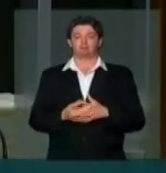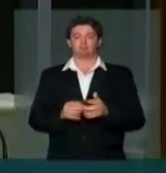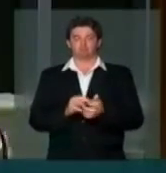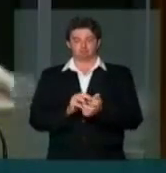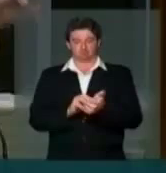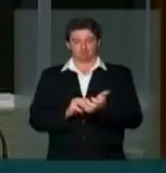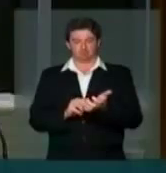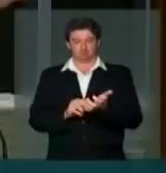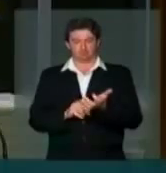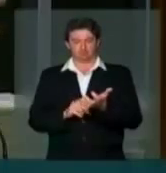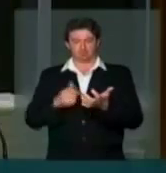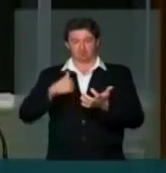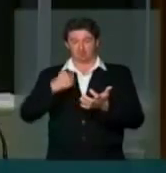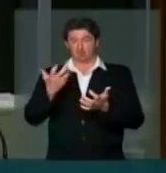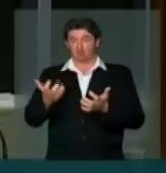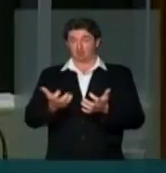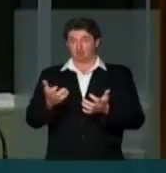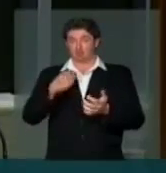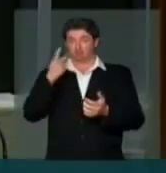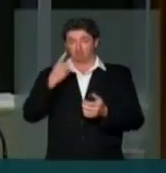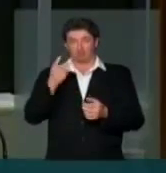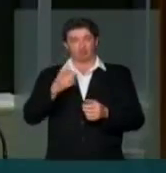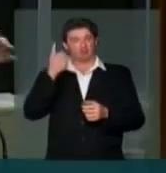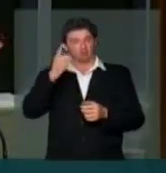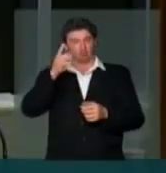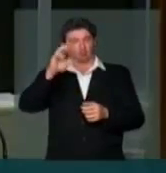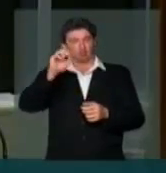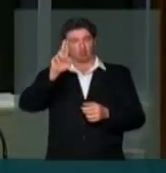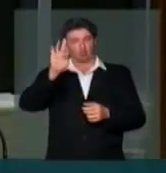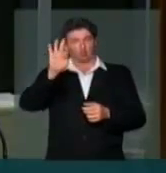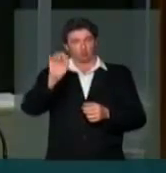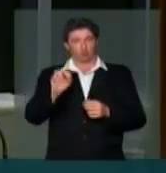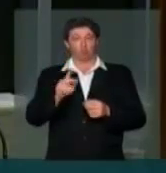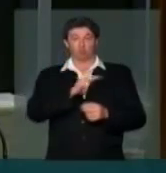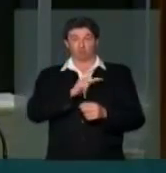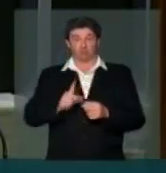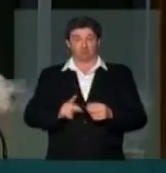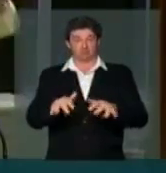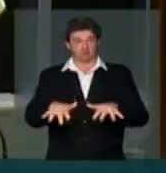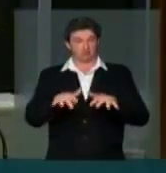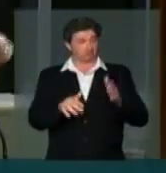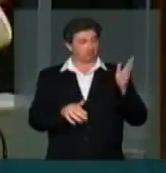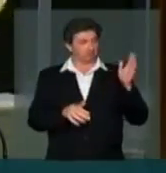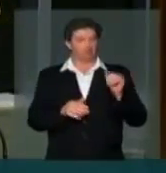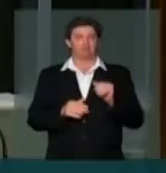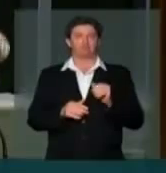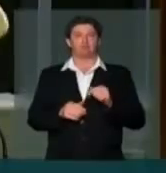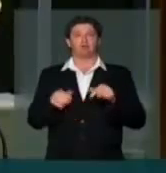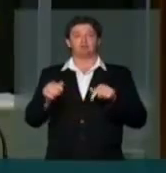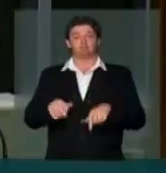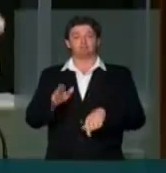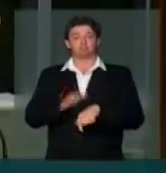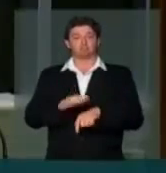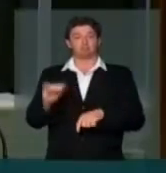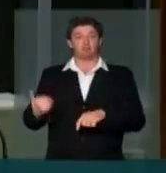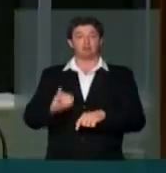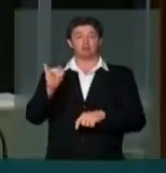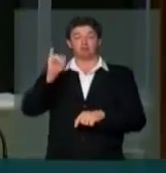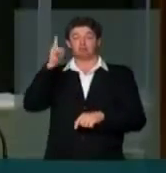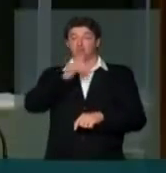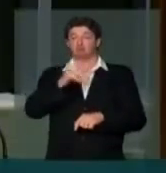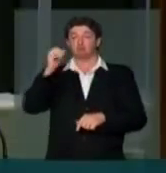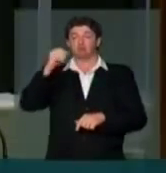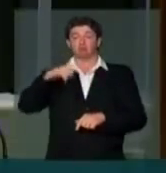eleitorais. Quero dizer, deputado Luiz Couto, presidente desta sessão, que esta é a mais importante